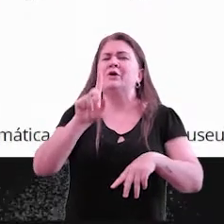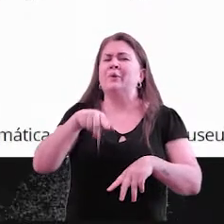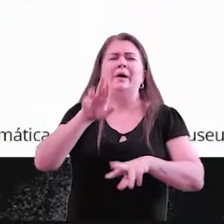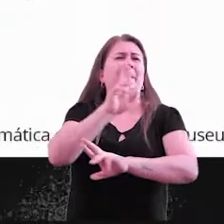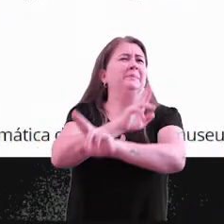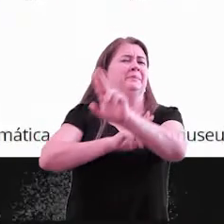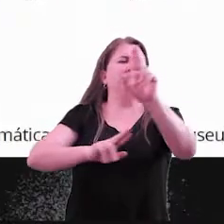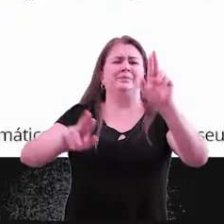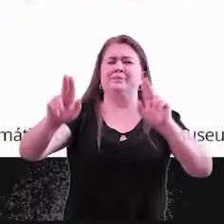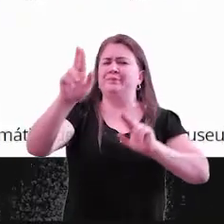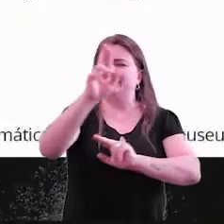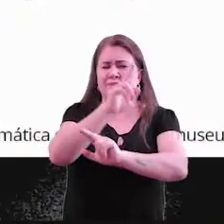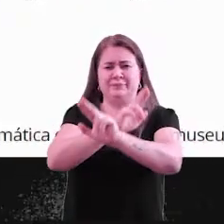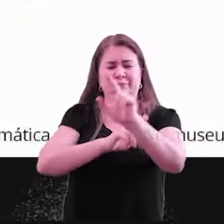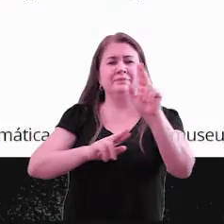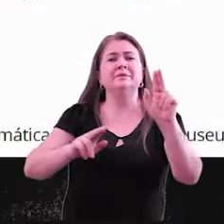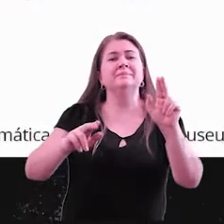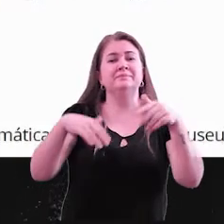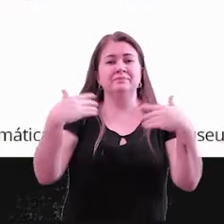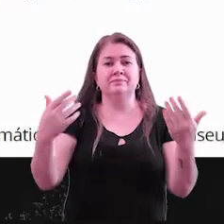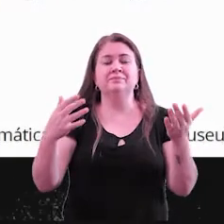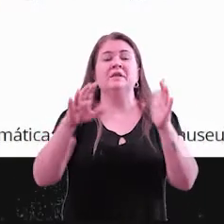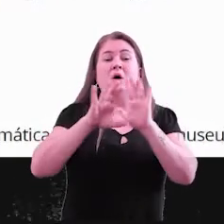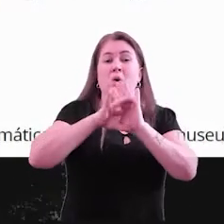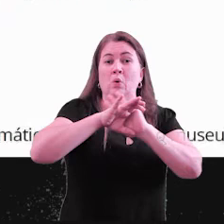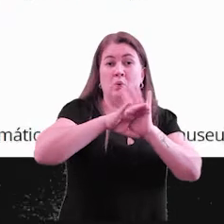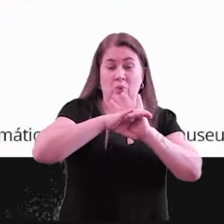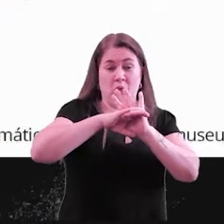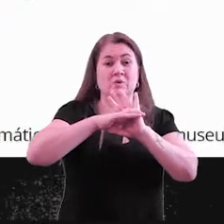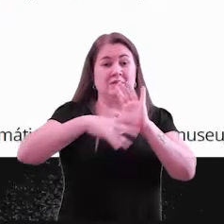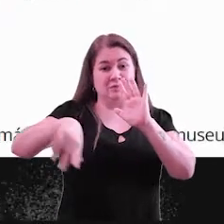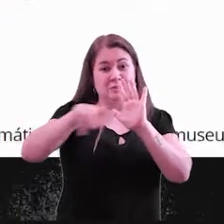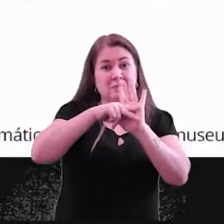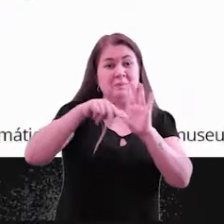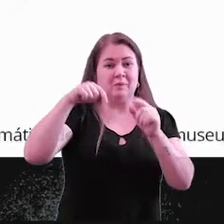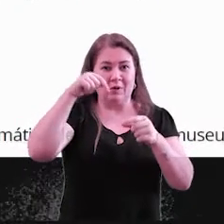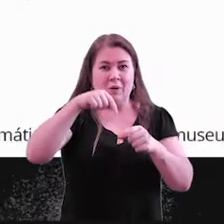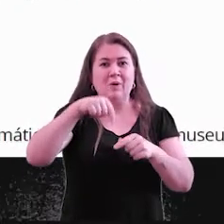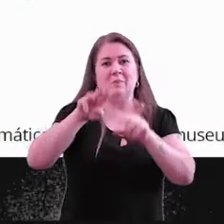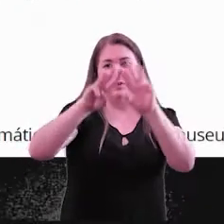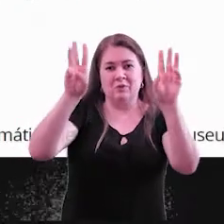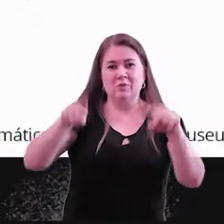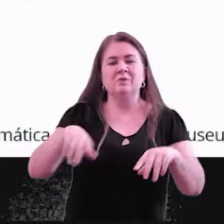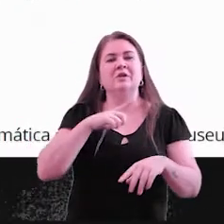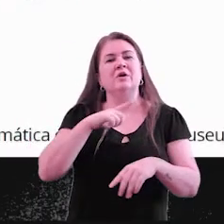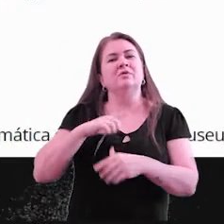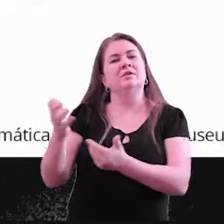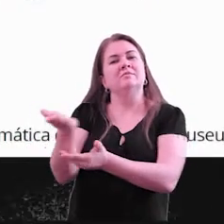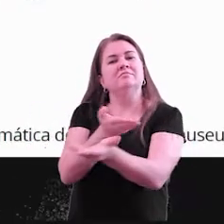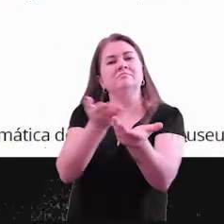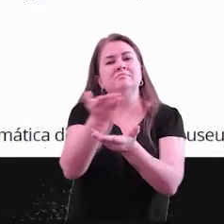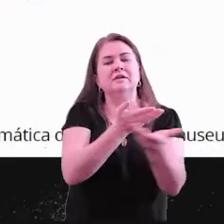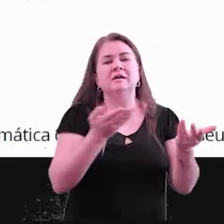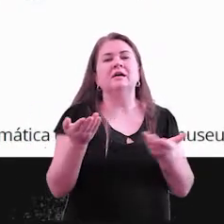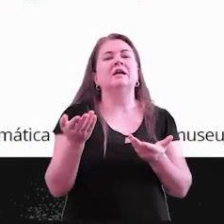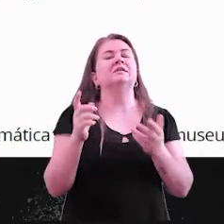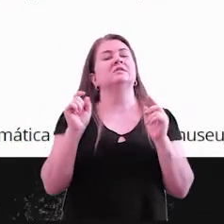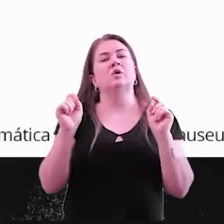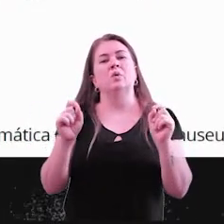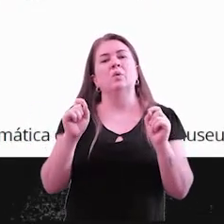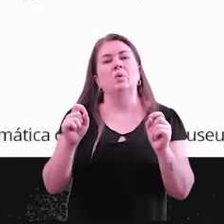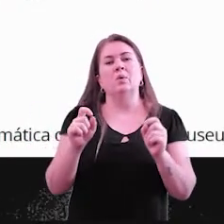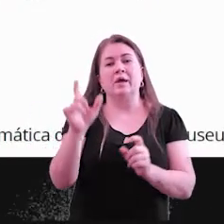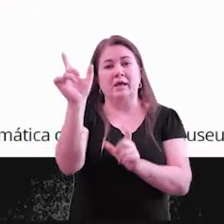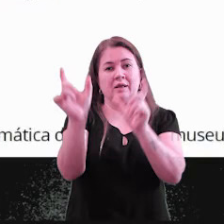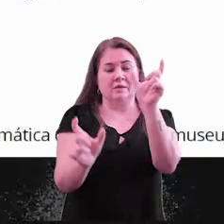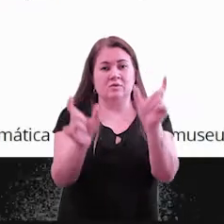uma relação, uma sistematização dos públicos visitantes de museus. Nós temos o público